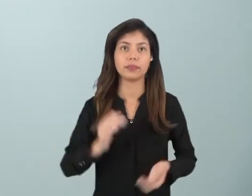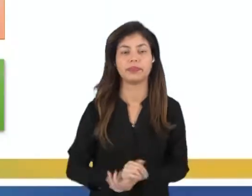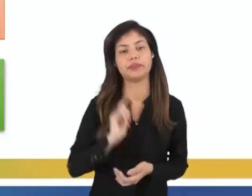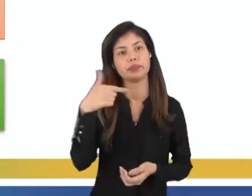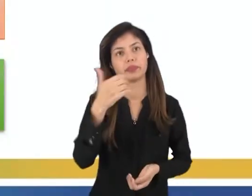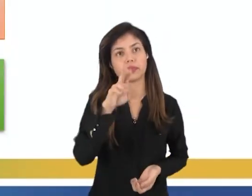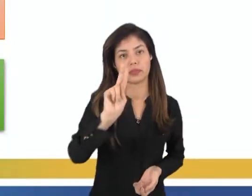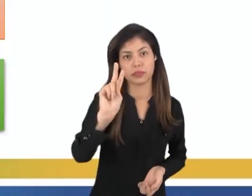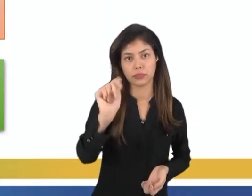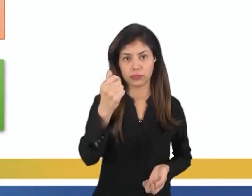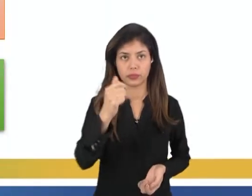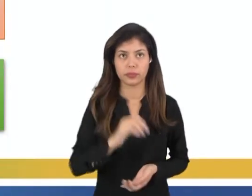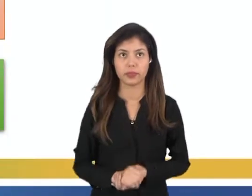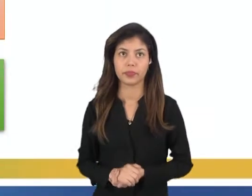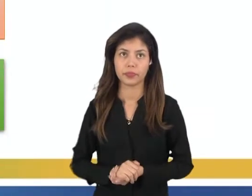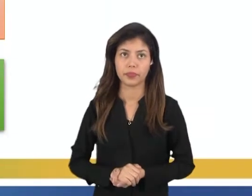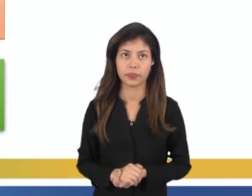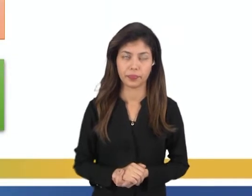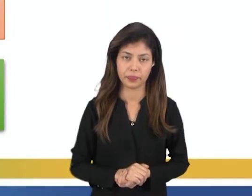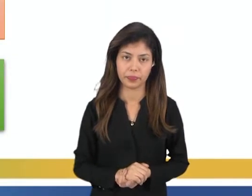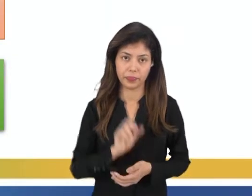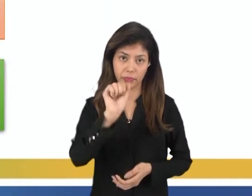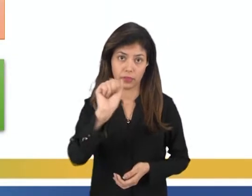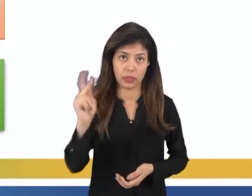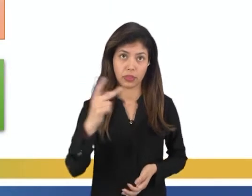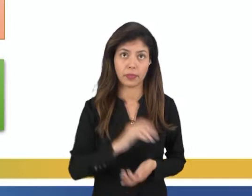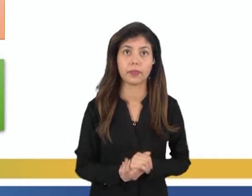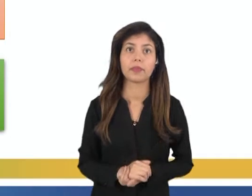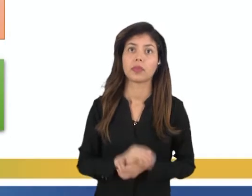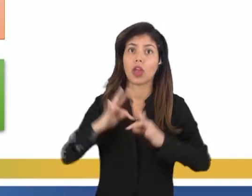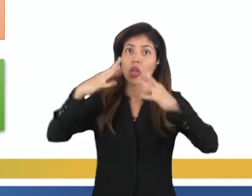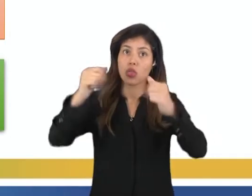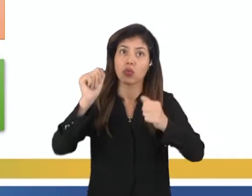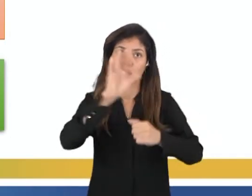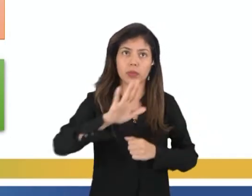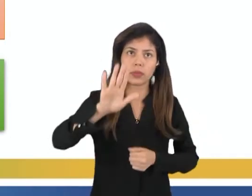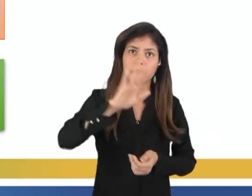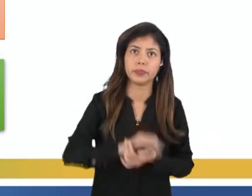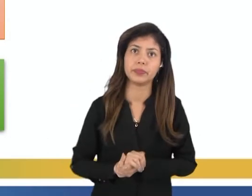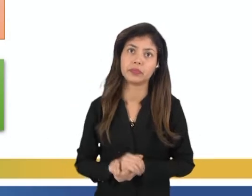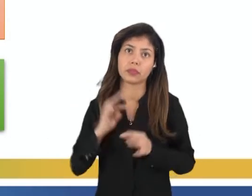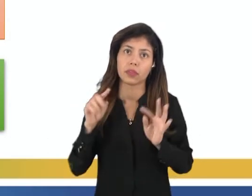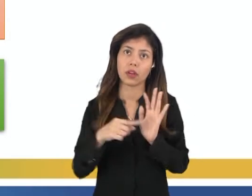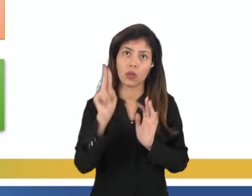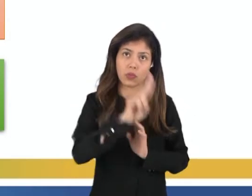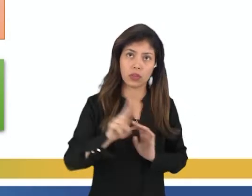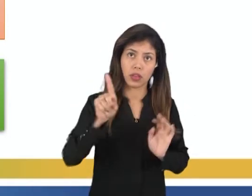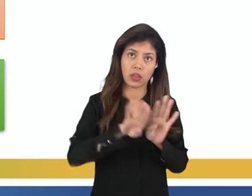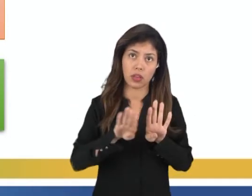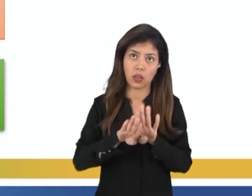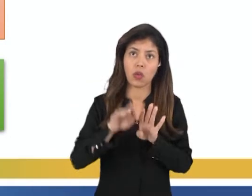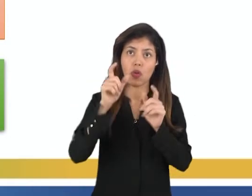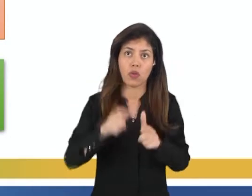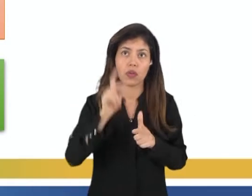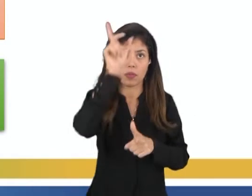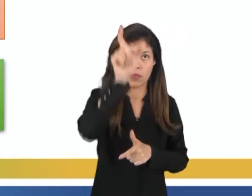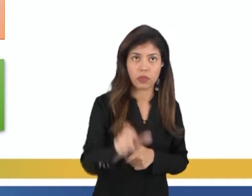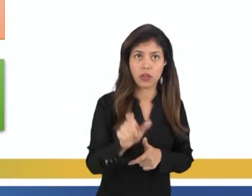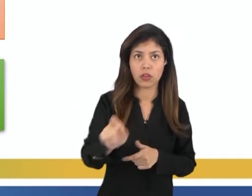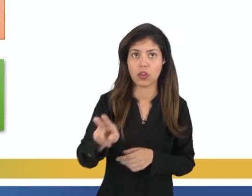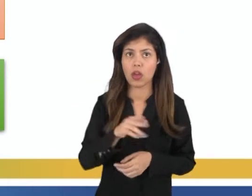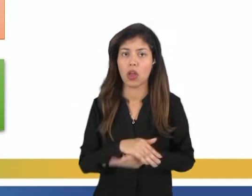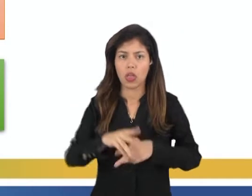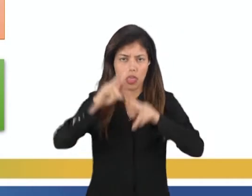Outro universo alternativo é o AH, que é o todo humano. É usado para fanfics onde os personagens